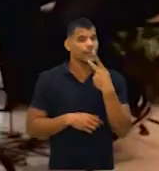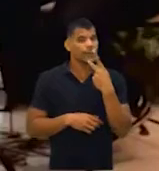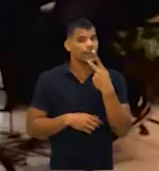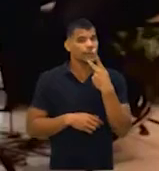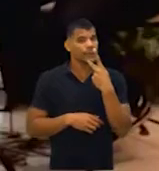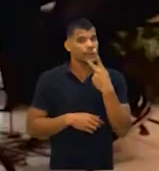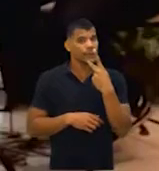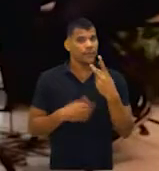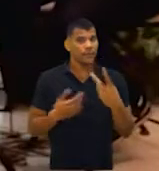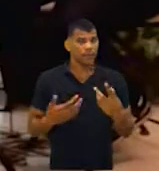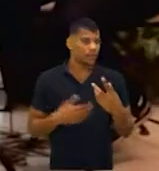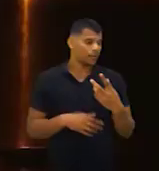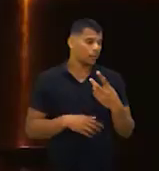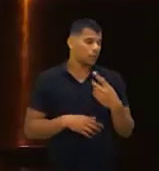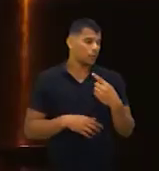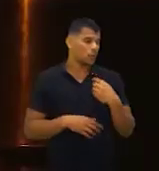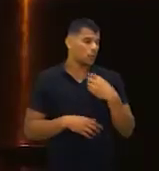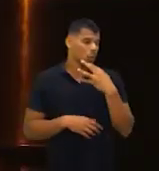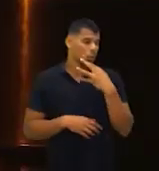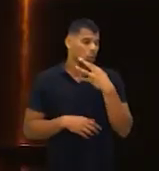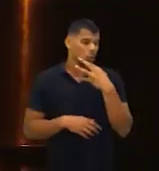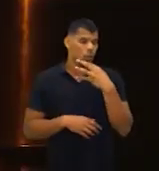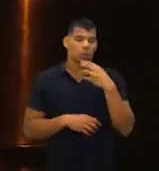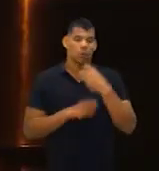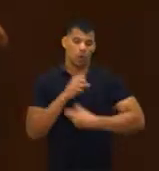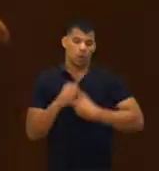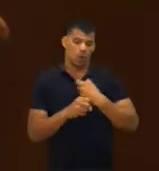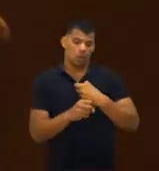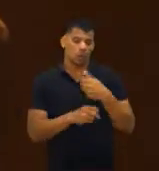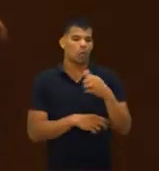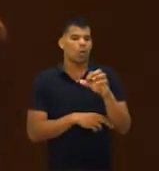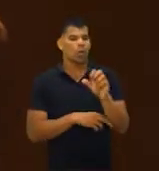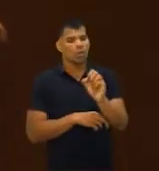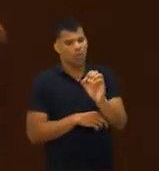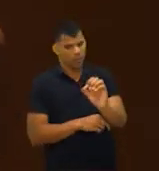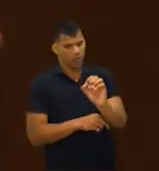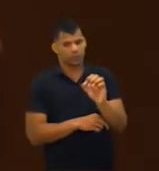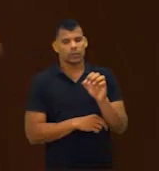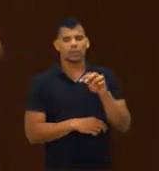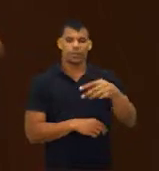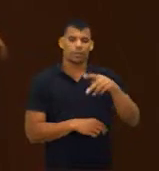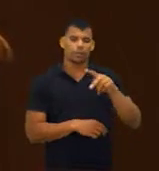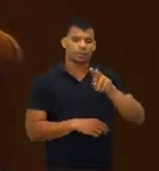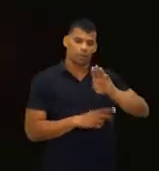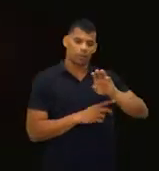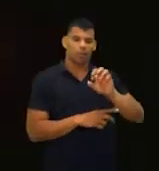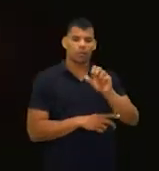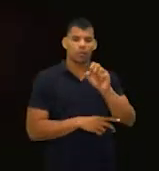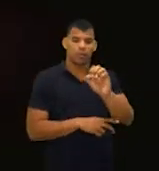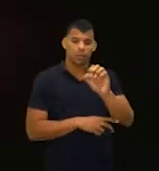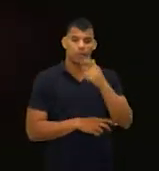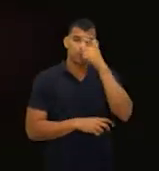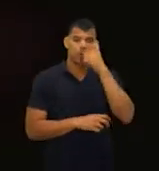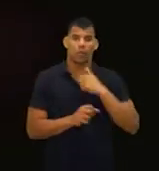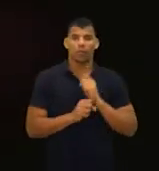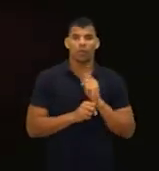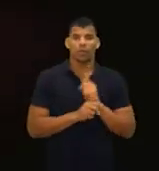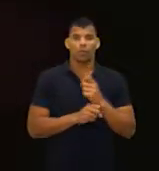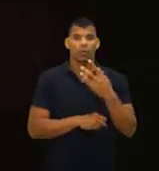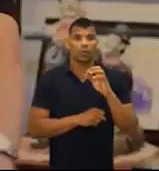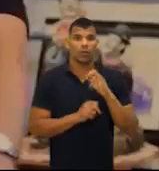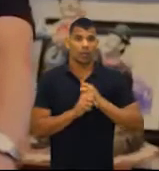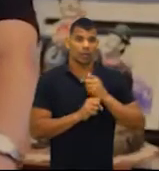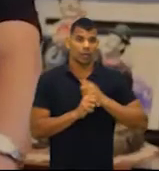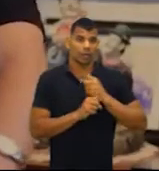Disc, que ele resolveu fazer junto com o Canal Brasil esse DVD. Ele falou, você precisa deixar isso registrado. E eu fiz, e foi muito sucesso, foi bem